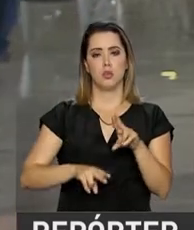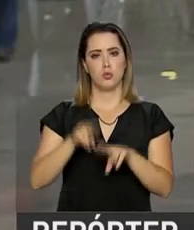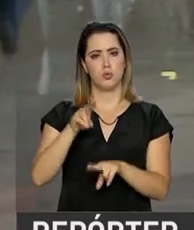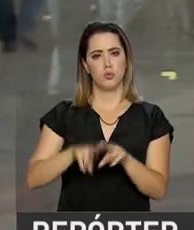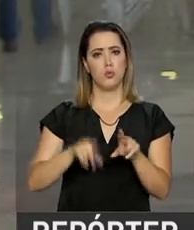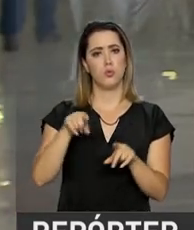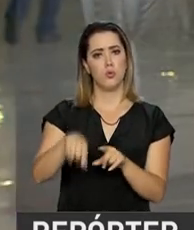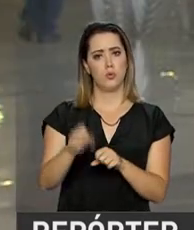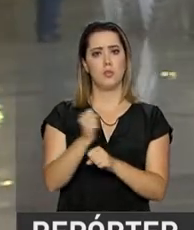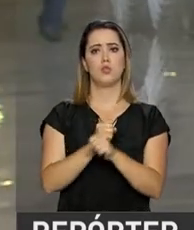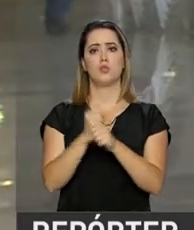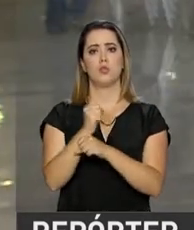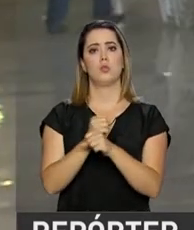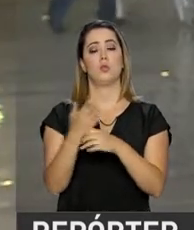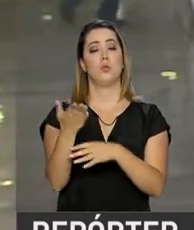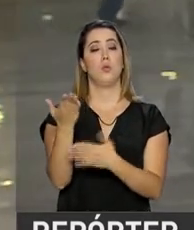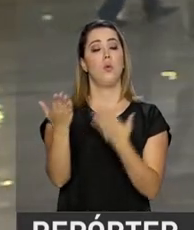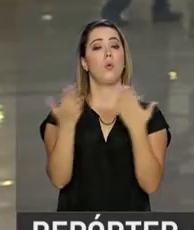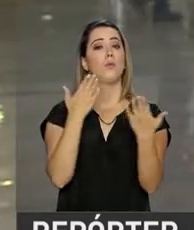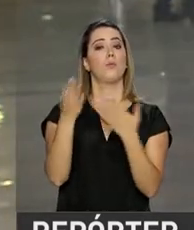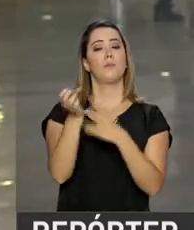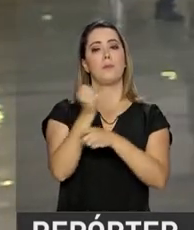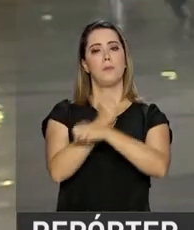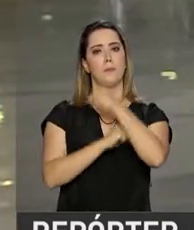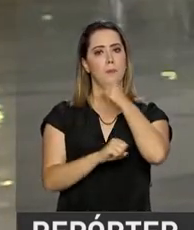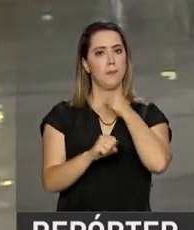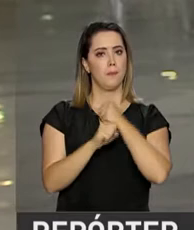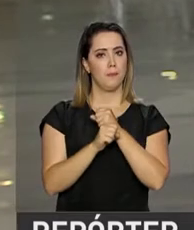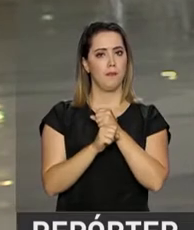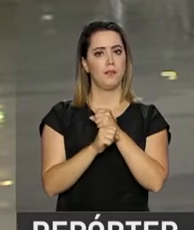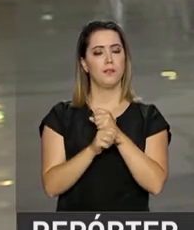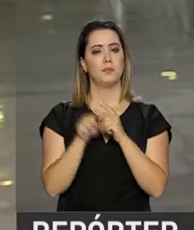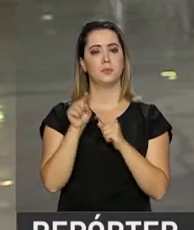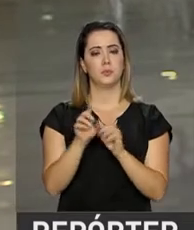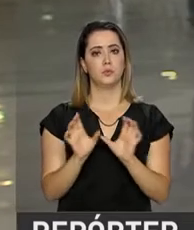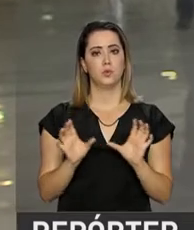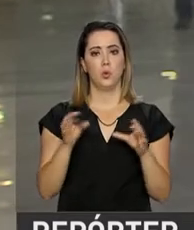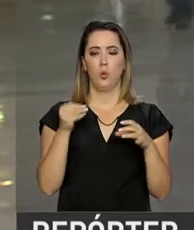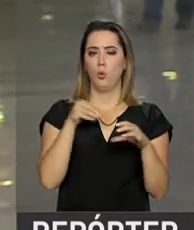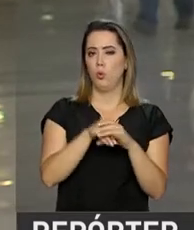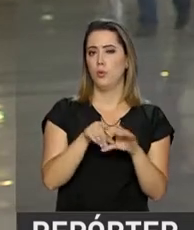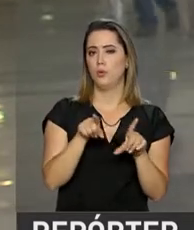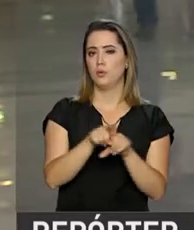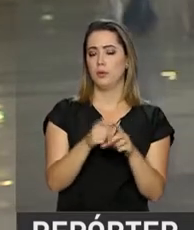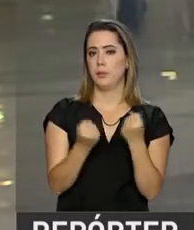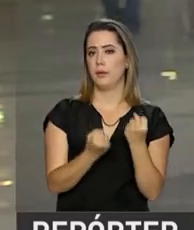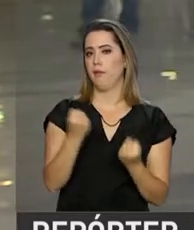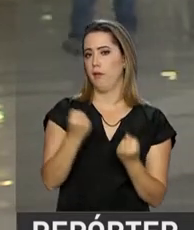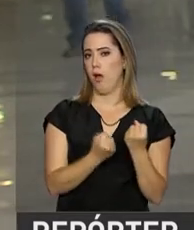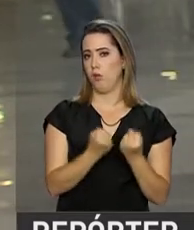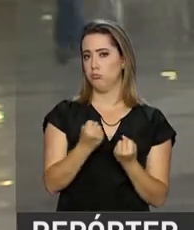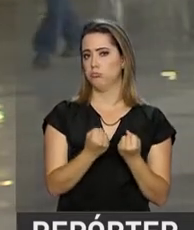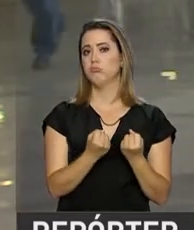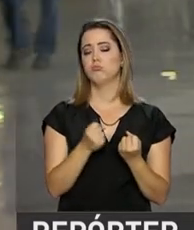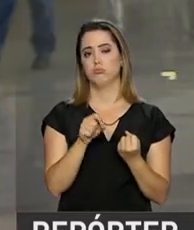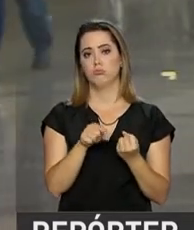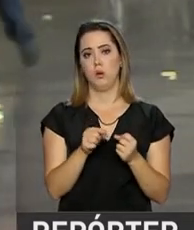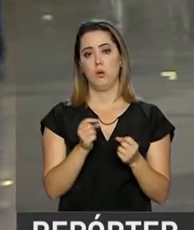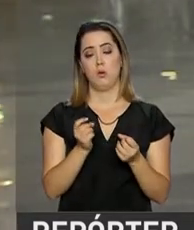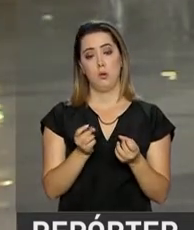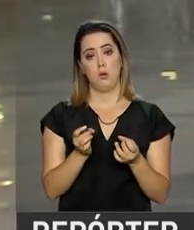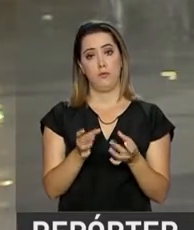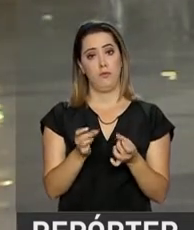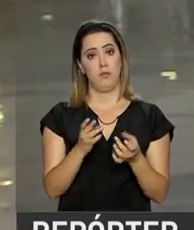2016 nesta comparação o ibge também incluiu o setor automotivo e daí o setor chama-se